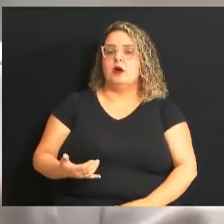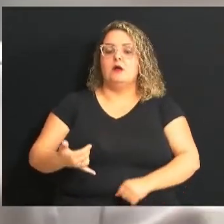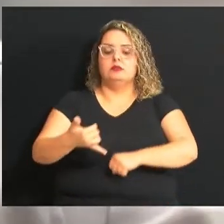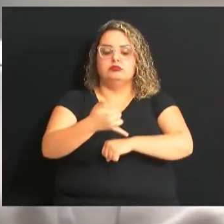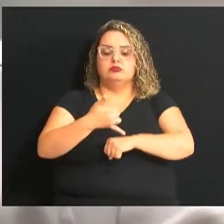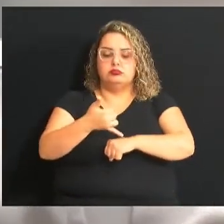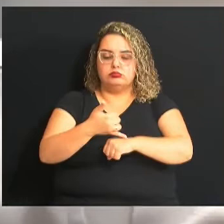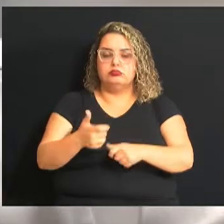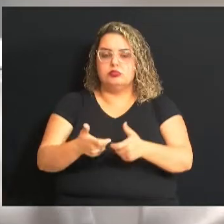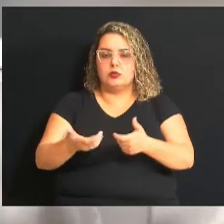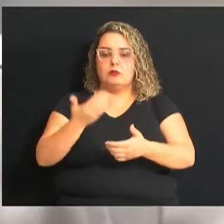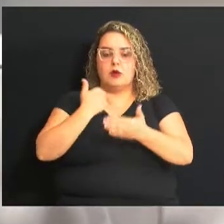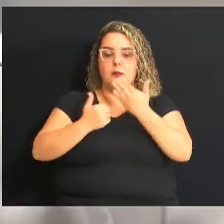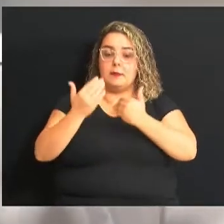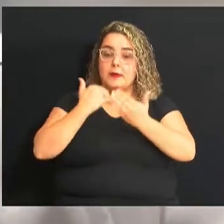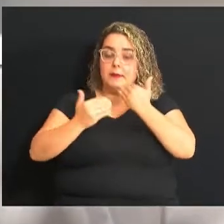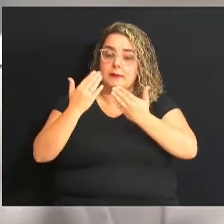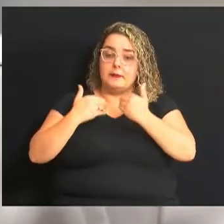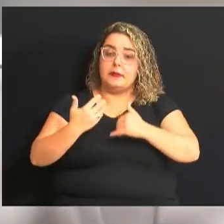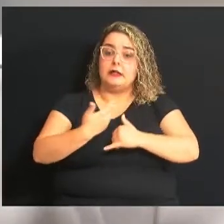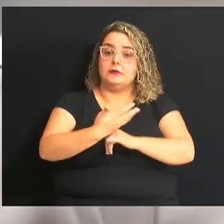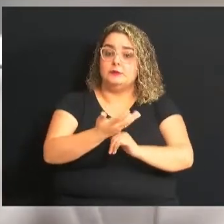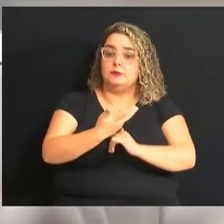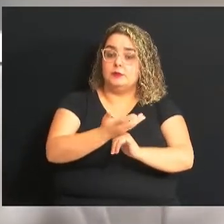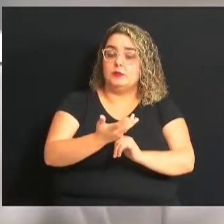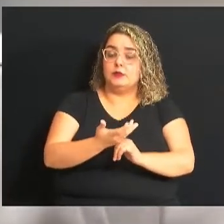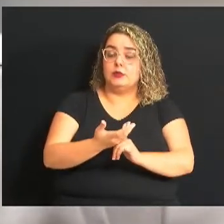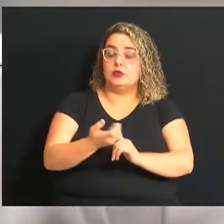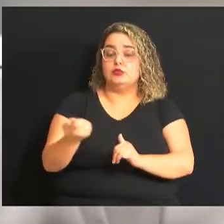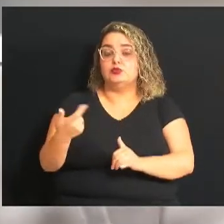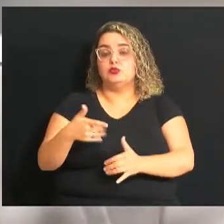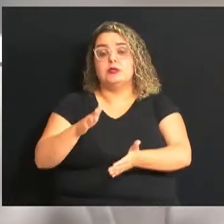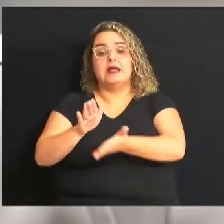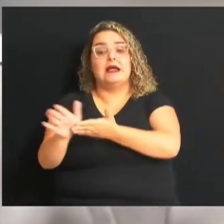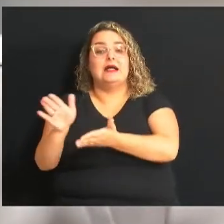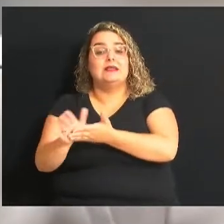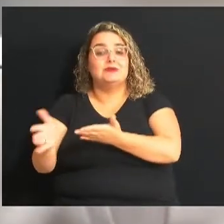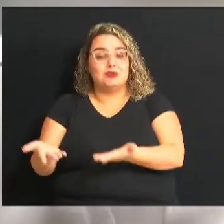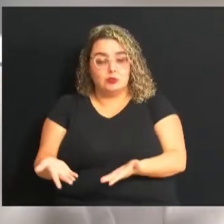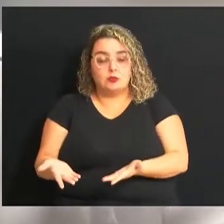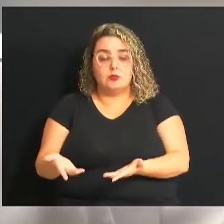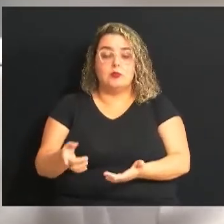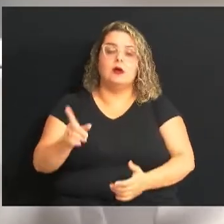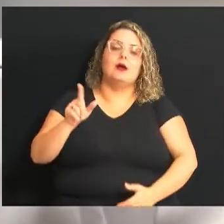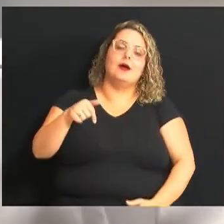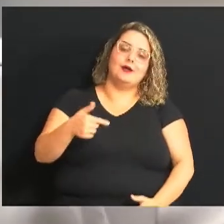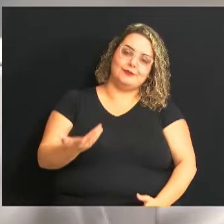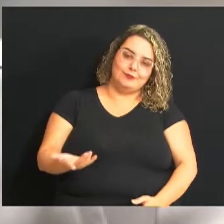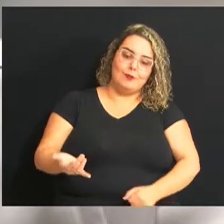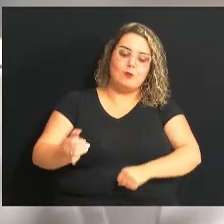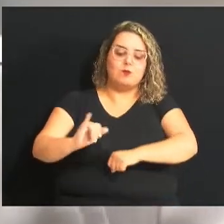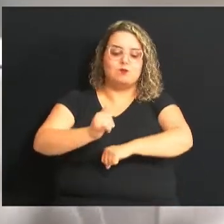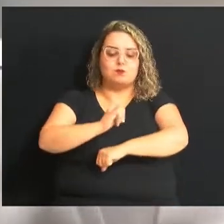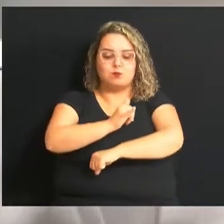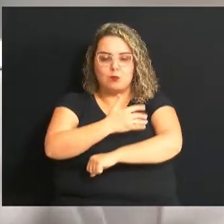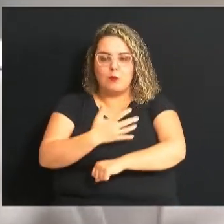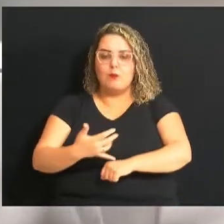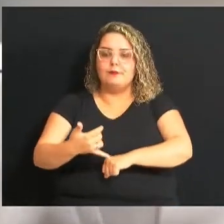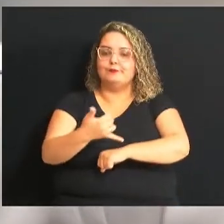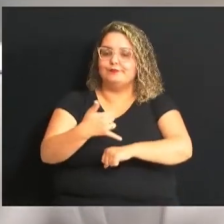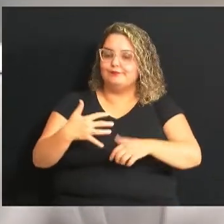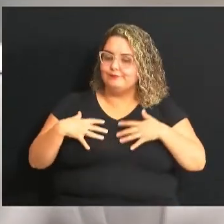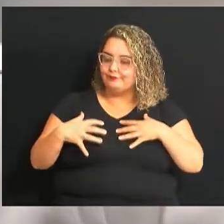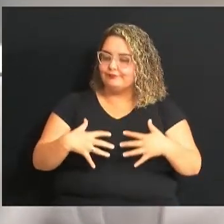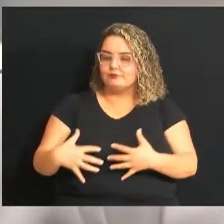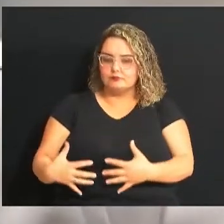você ingeriu muito mais calorias do que você gastou, vai levar esse quadro desse aumento de peso, esse acúmulo de gordura em